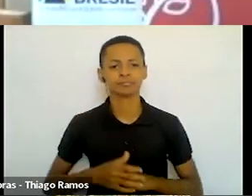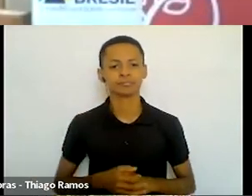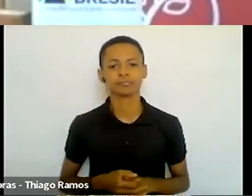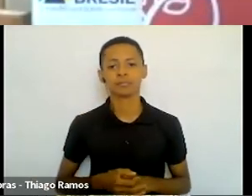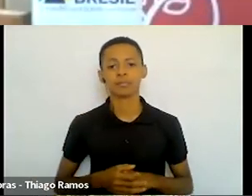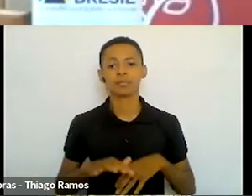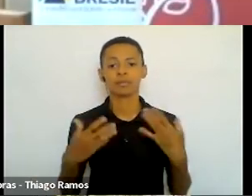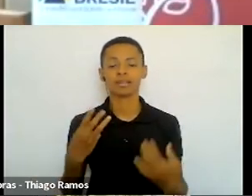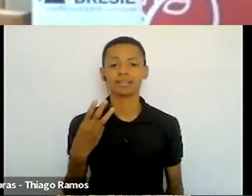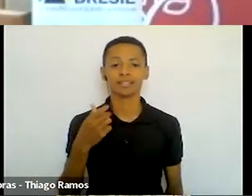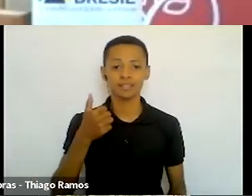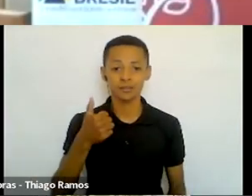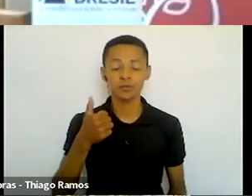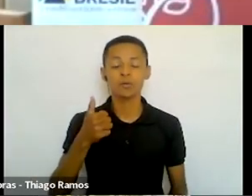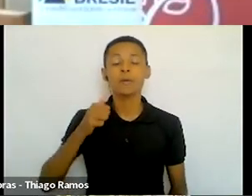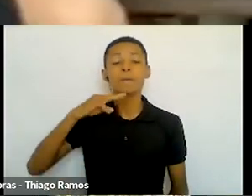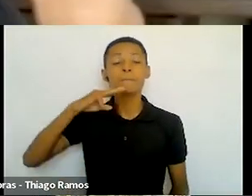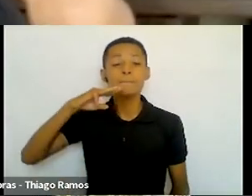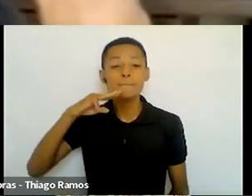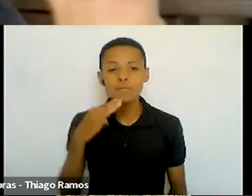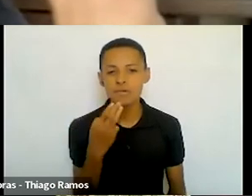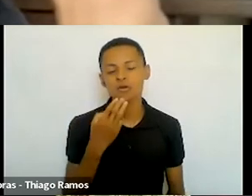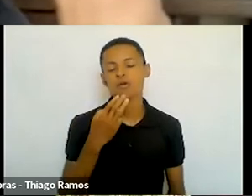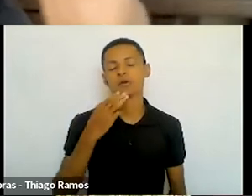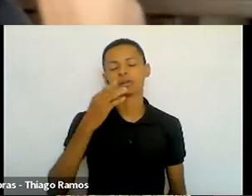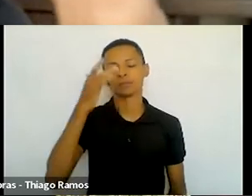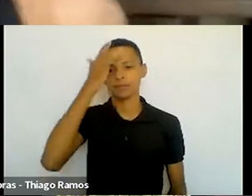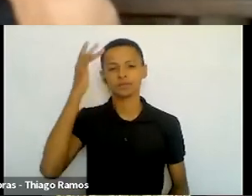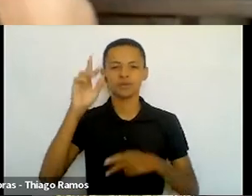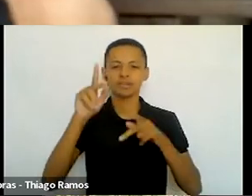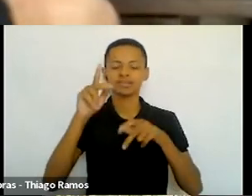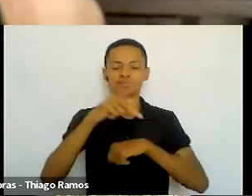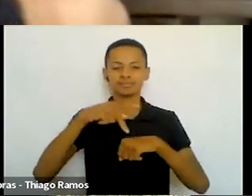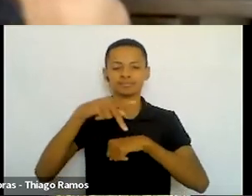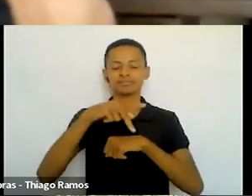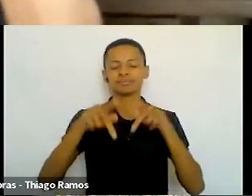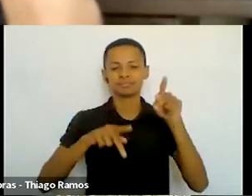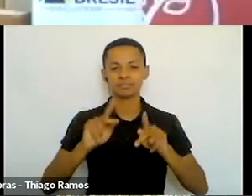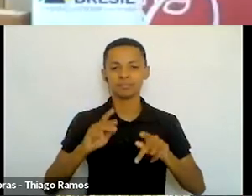31 milhões de brasileiros não votaram no segundo turno.